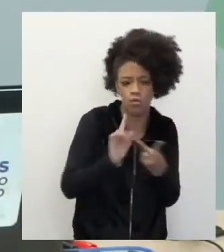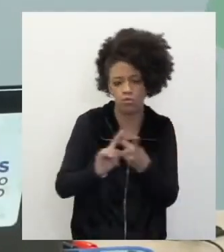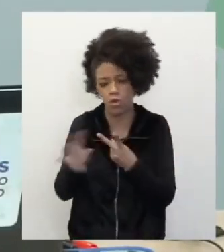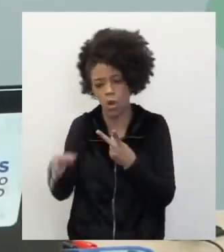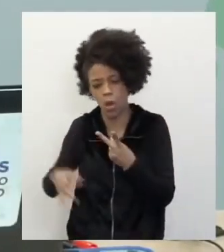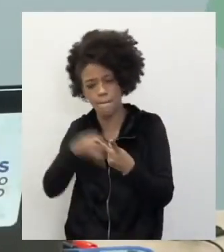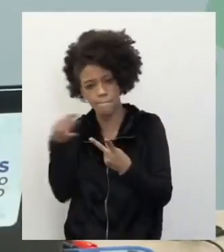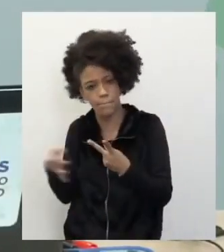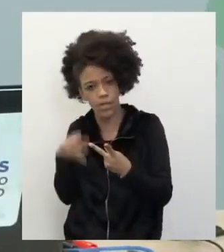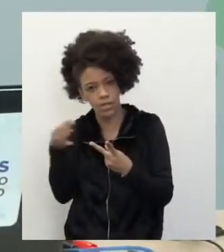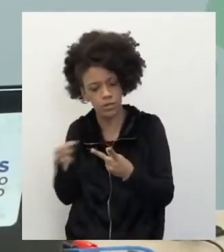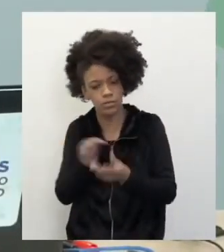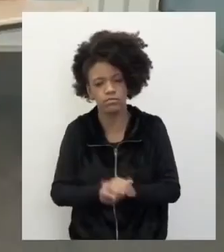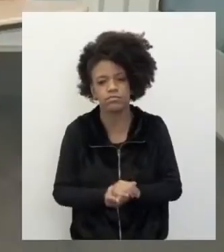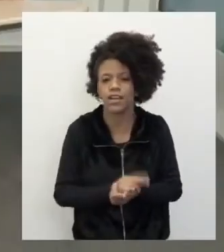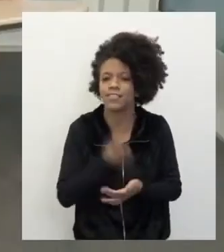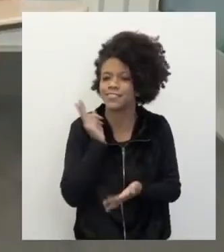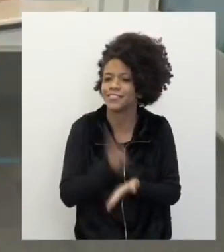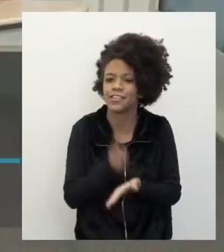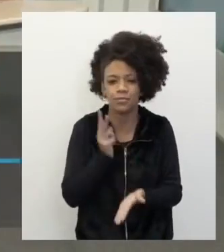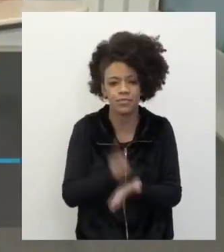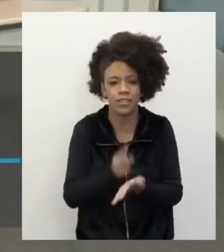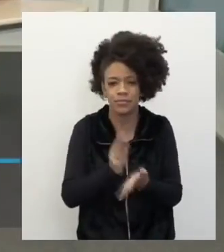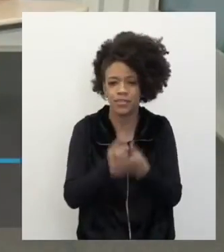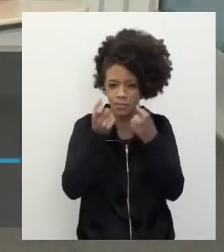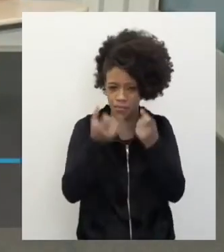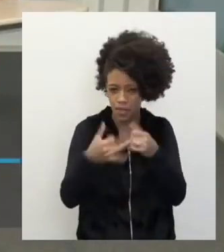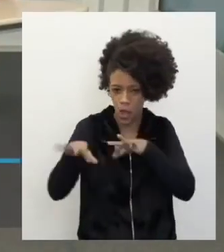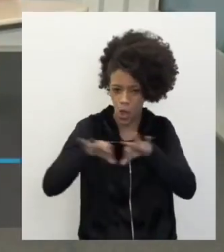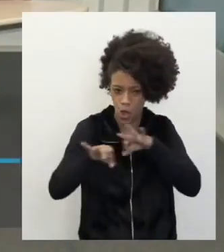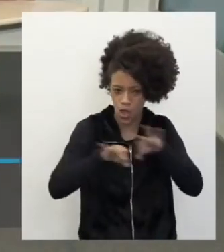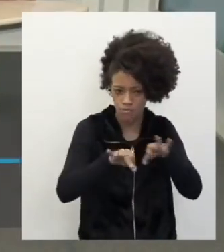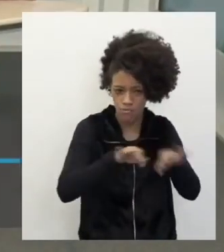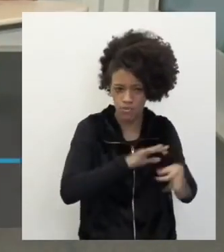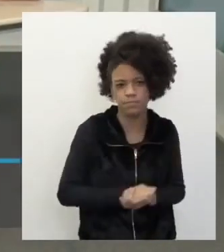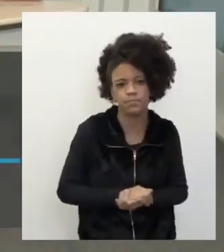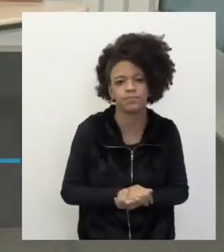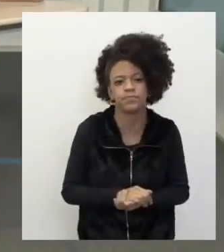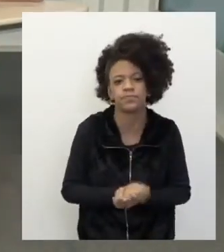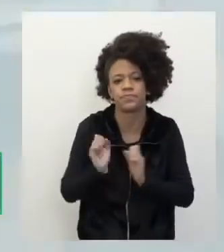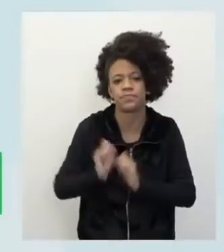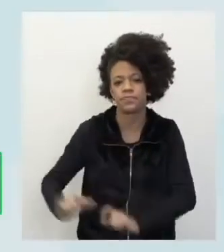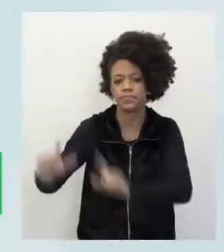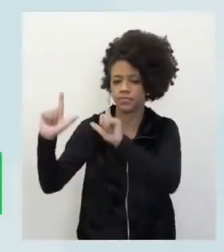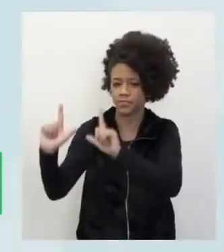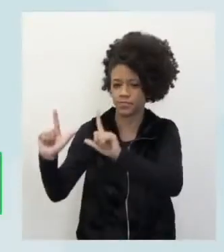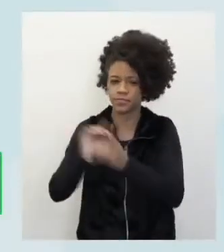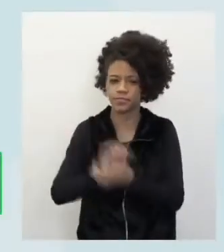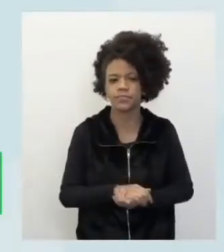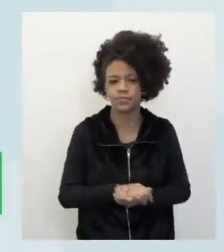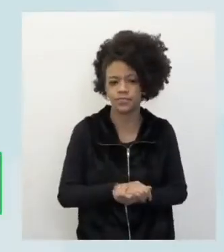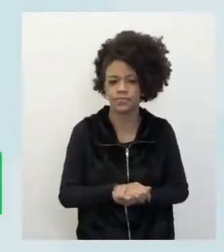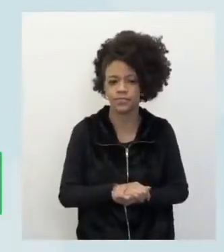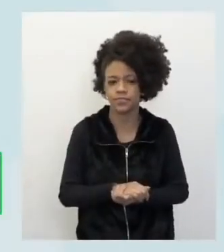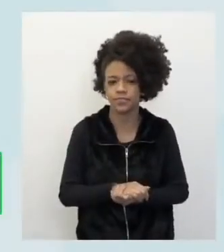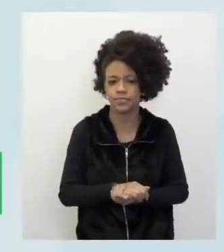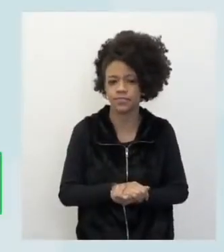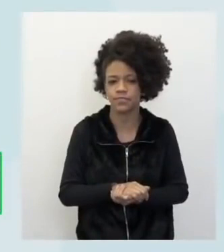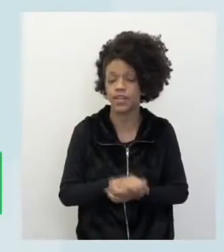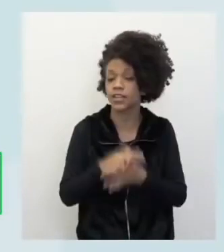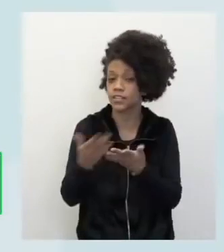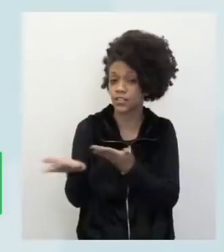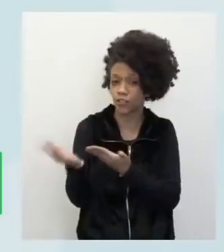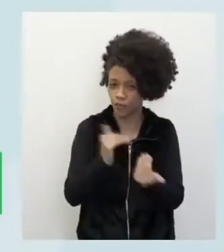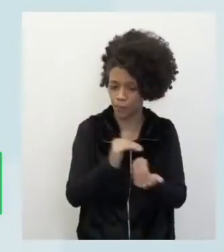falamos sobre isso o tempo inteiro, né? Agora vamos lá, organizar tudo direitinho. Vamos organizar na tela para vocês. Então, bora lá,